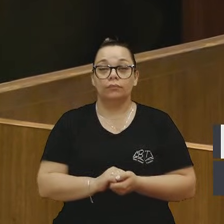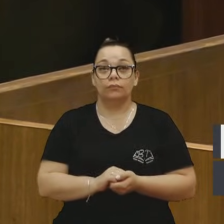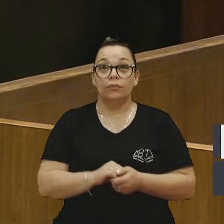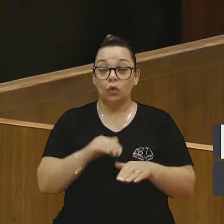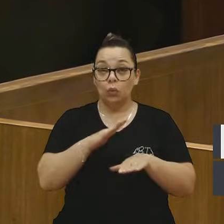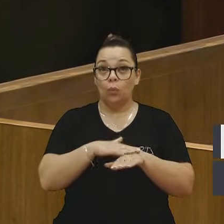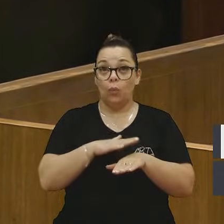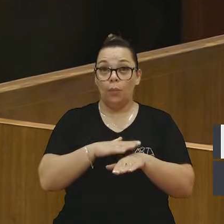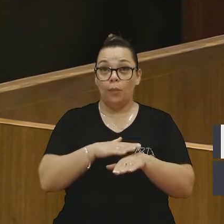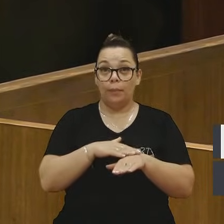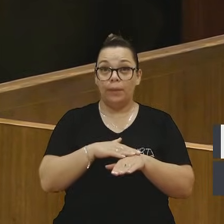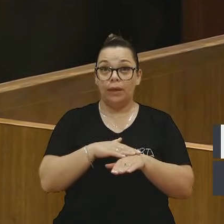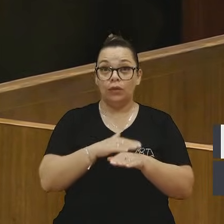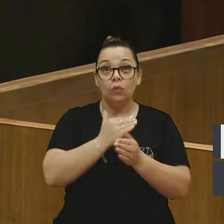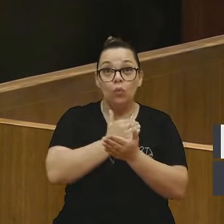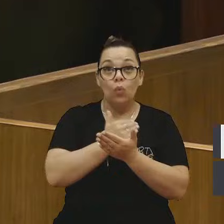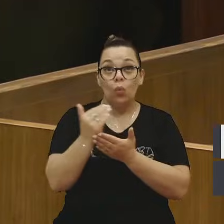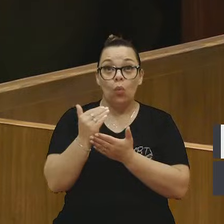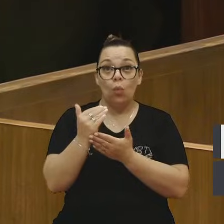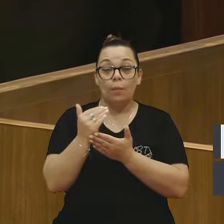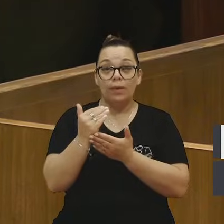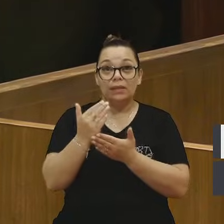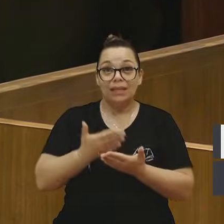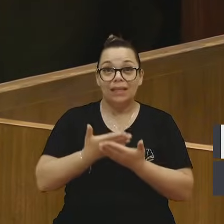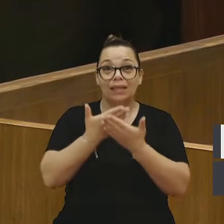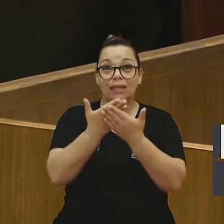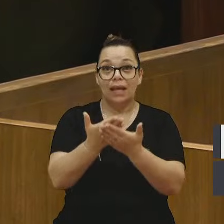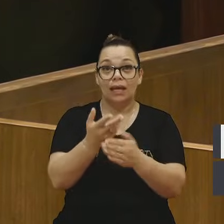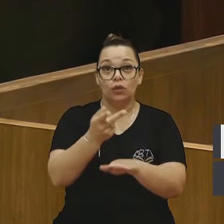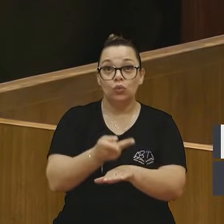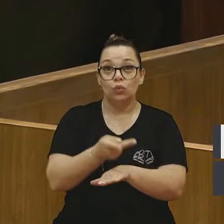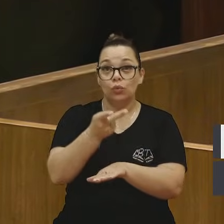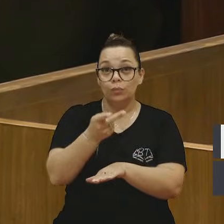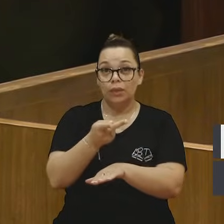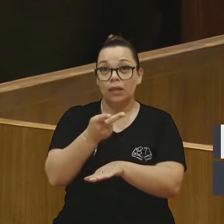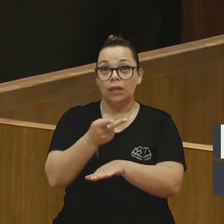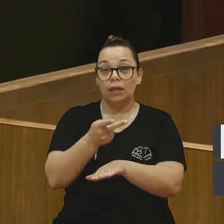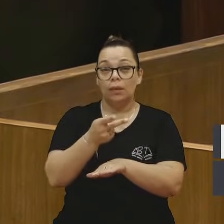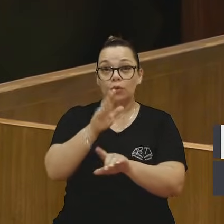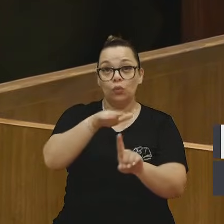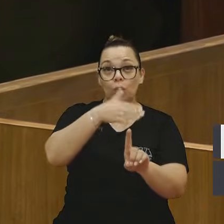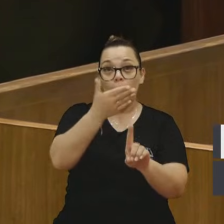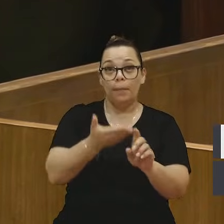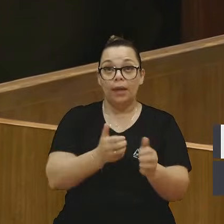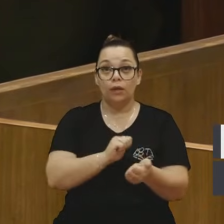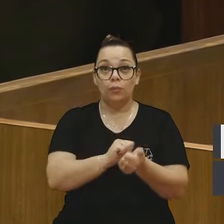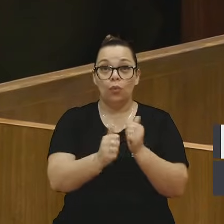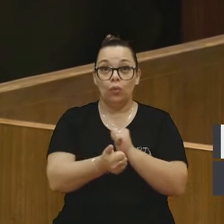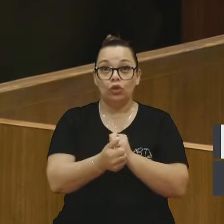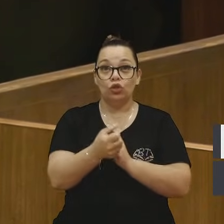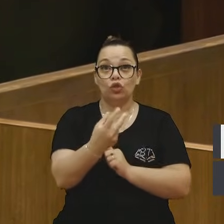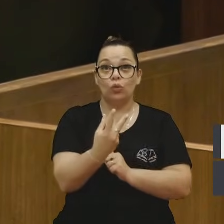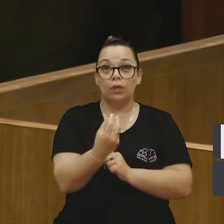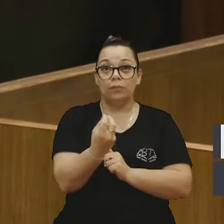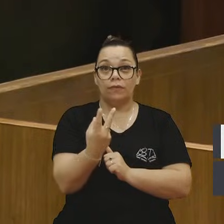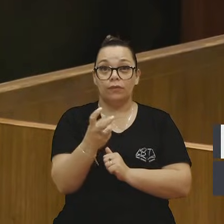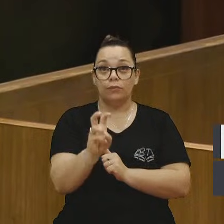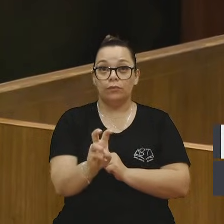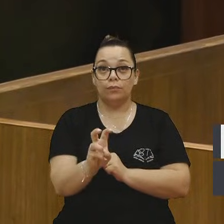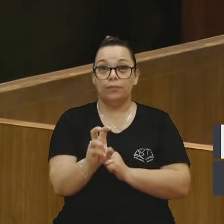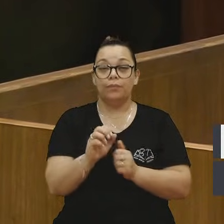Neste momento, daremos início à entrega dos prêmios do Mérito Esportivo